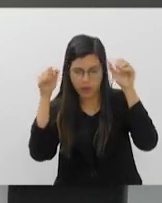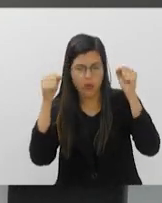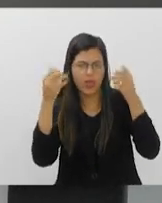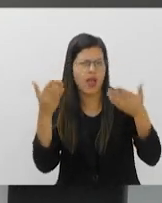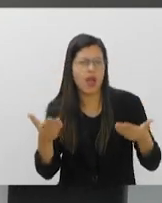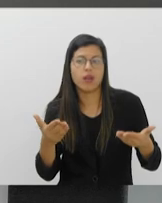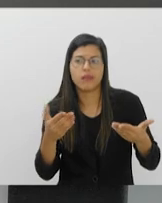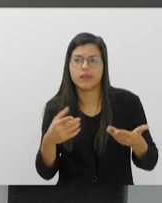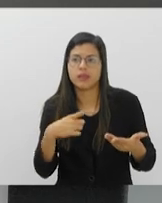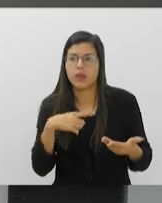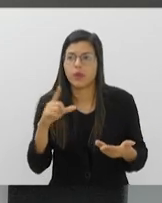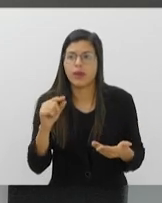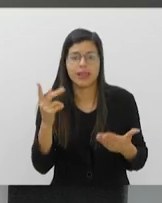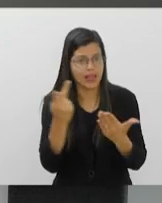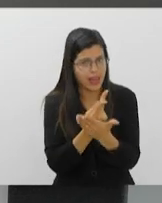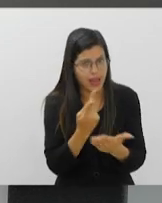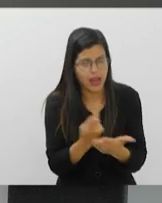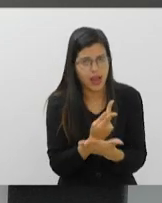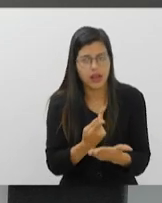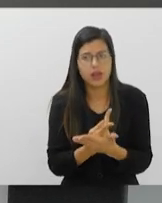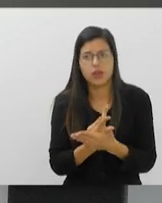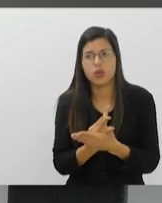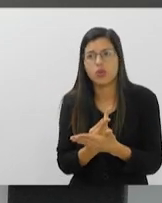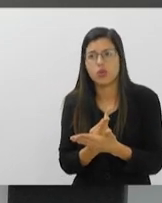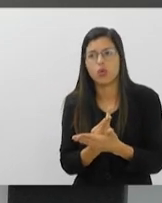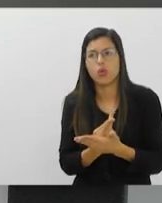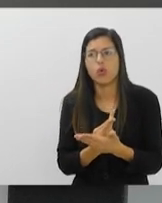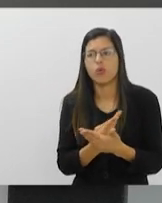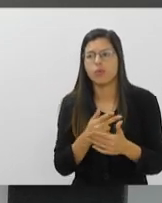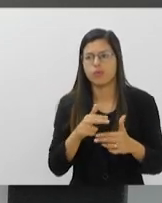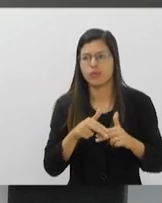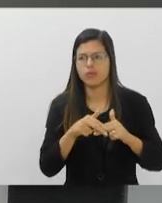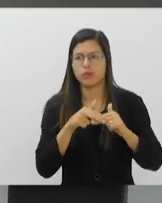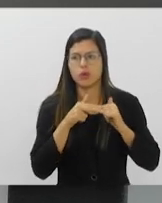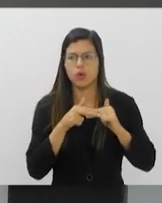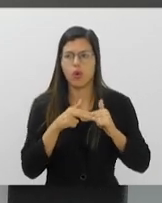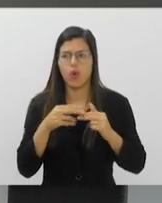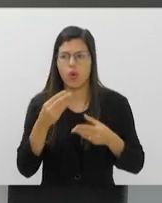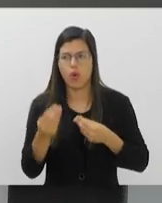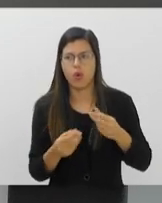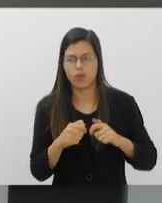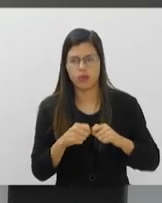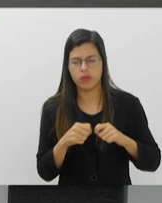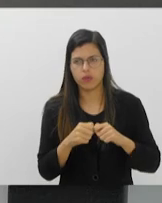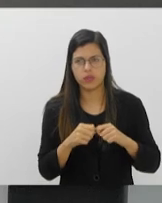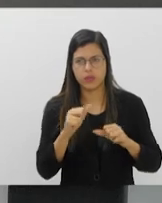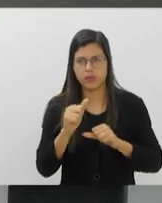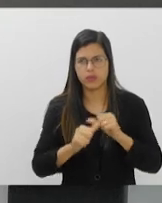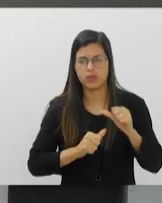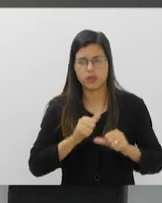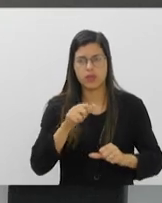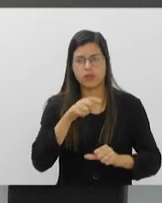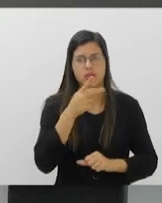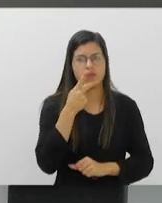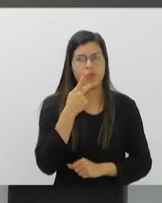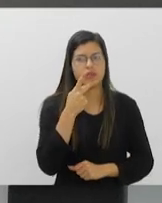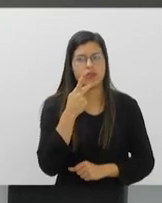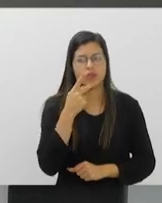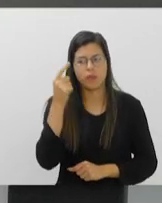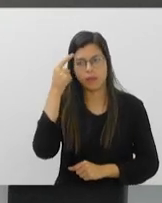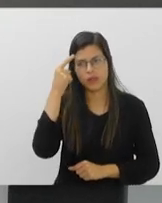mais tem assim tem assim ó tá errado evidentemente como é que a gente faz para mudar que é só tava falando do trabal já tava pensando o seguinte